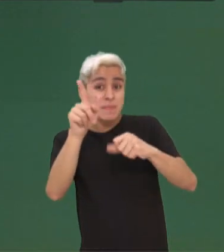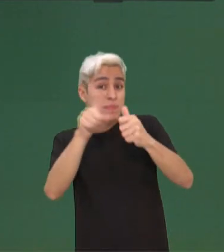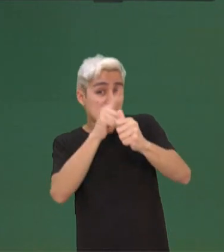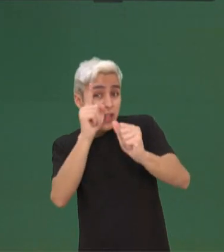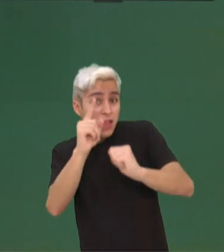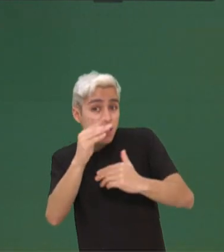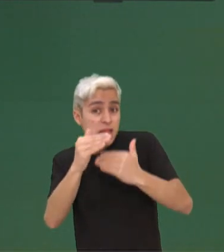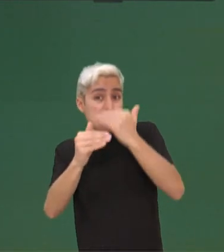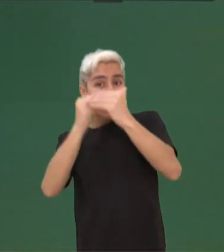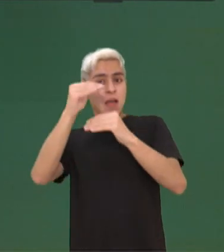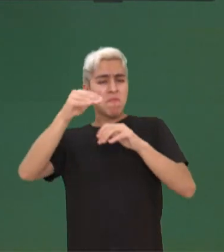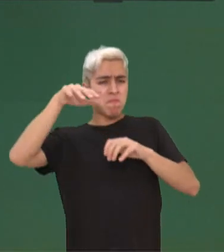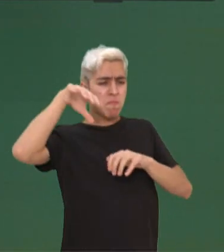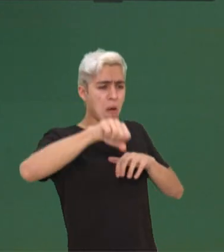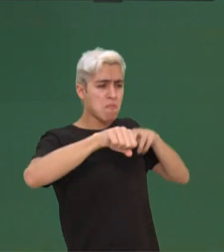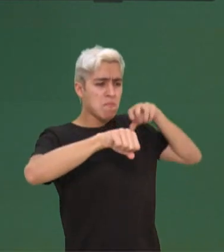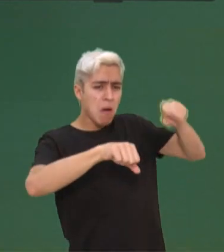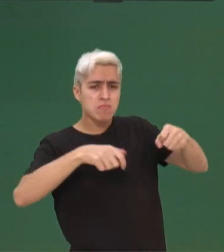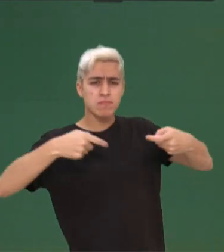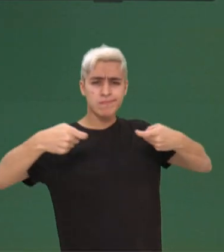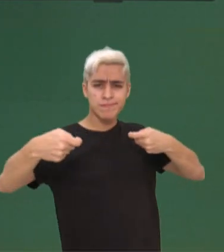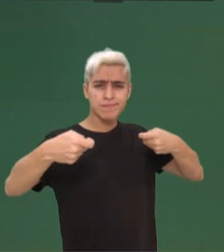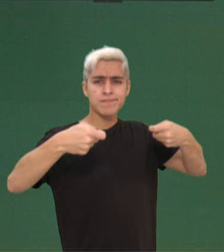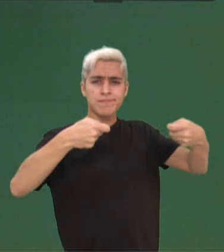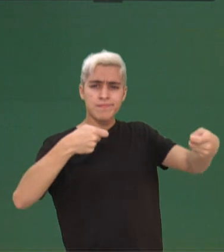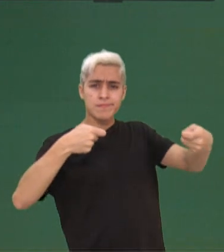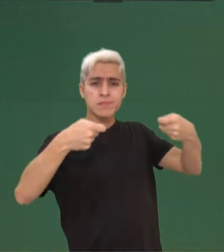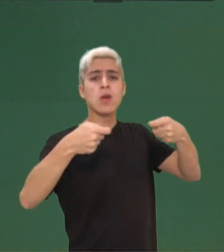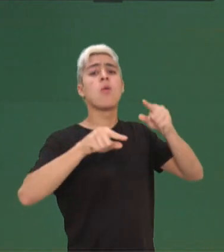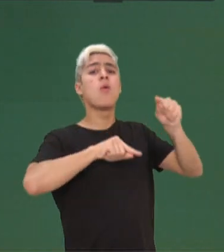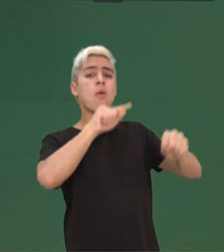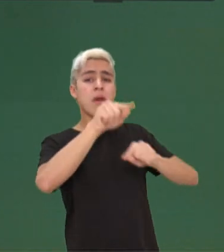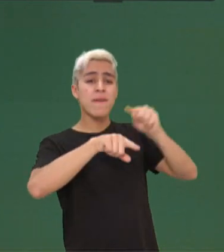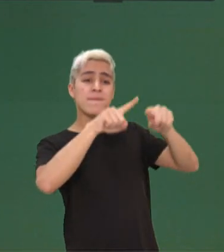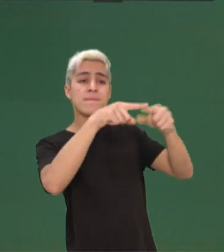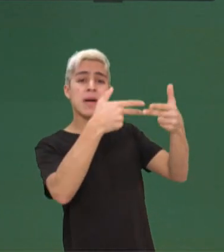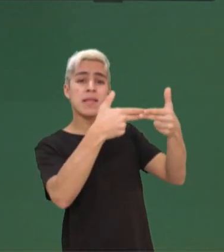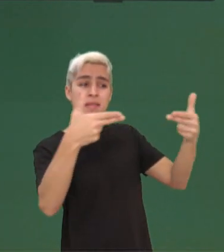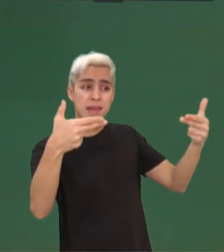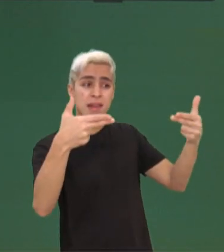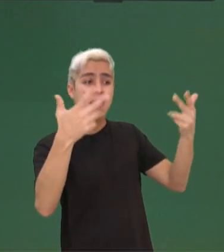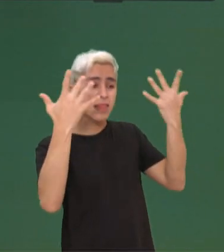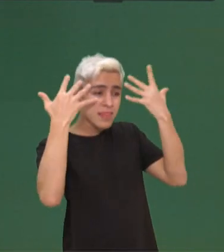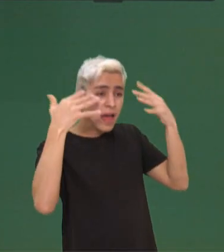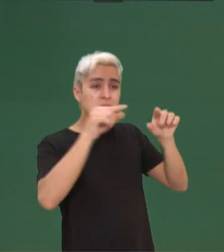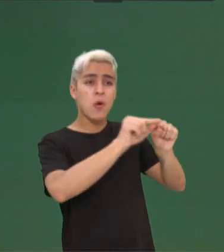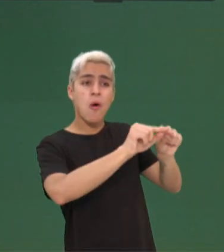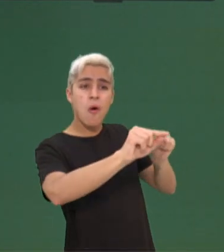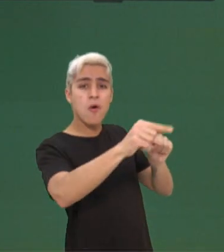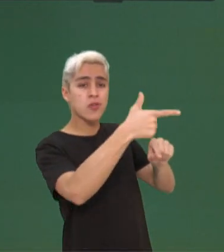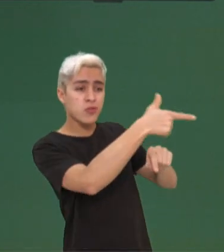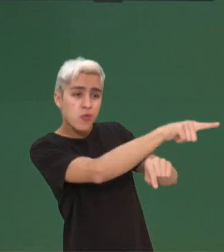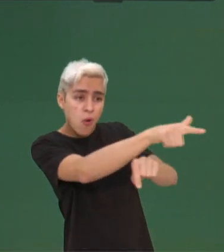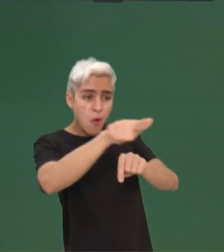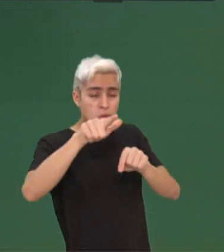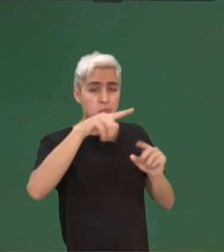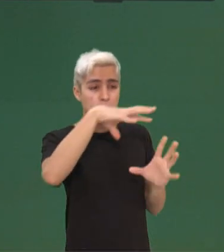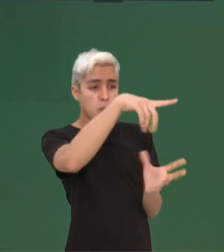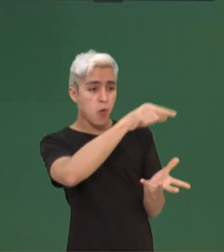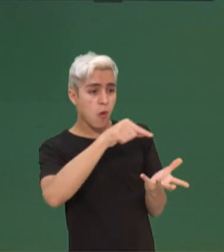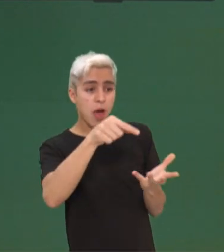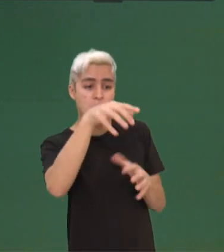primeiro, dominando, inclusive, a disponibilidade de matéria-prima e de recursos naturais de outras partes do